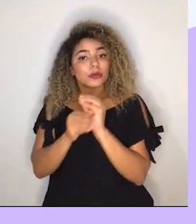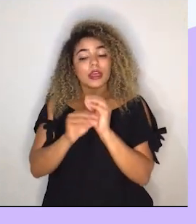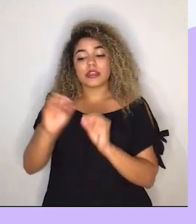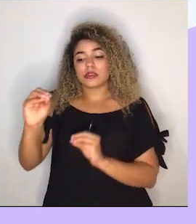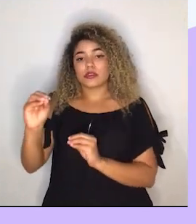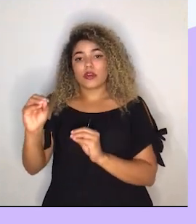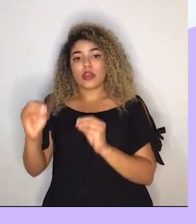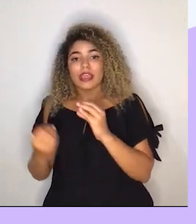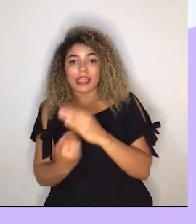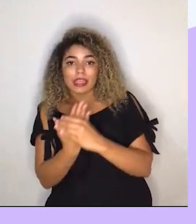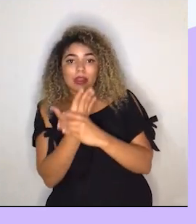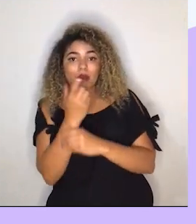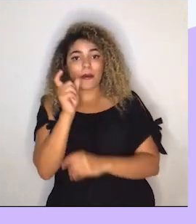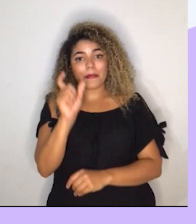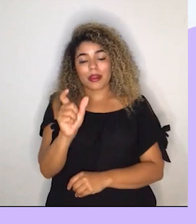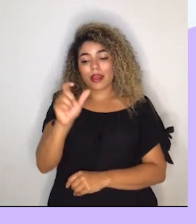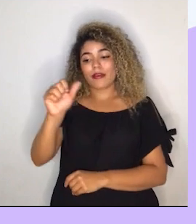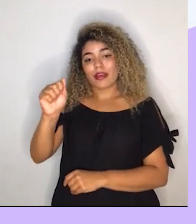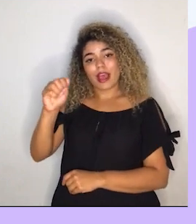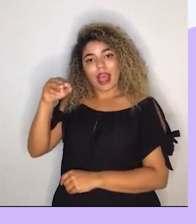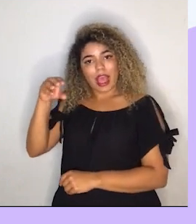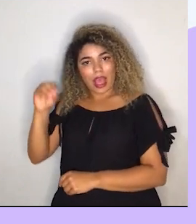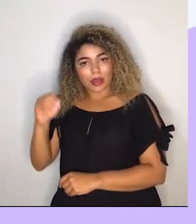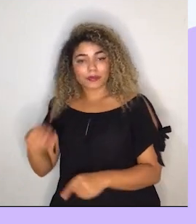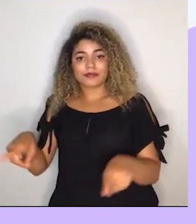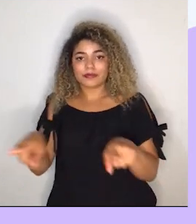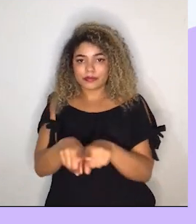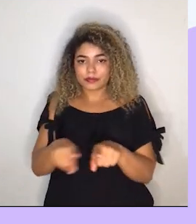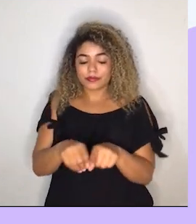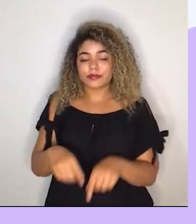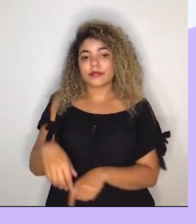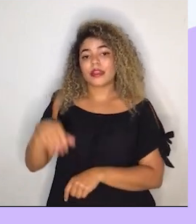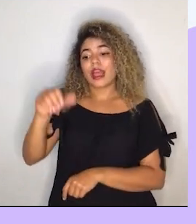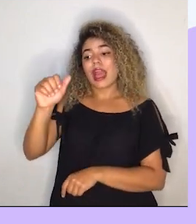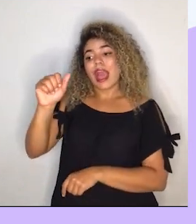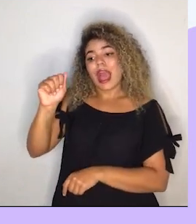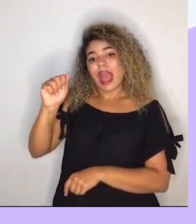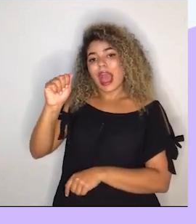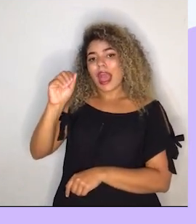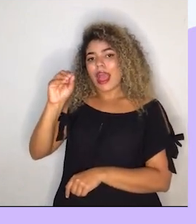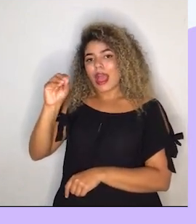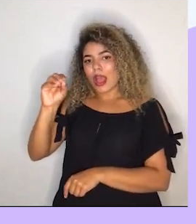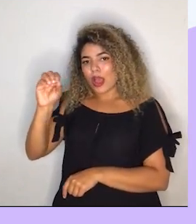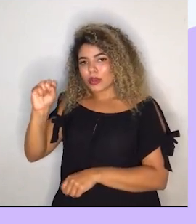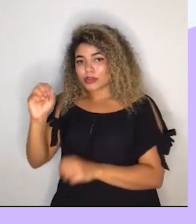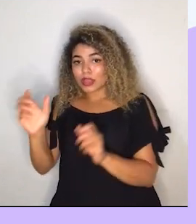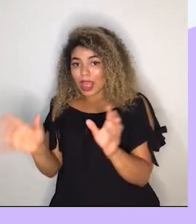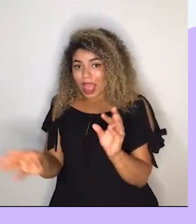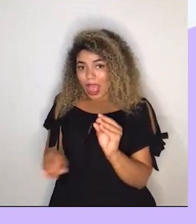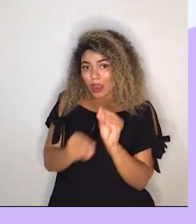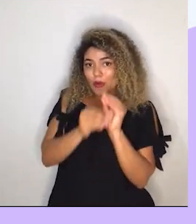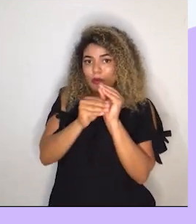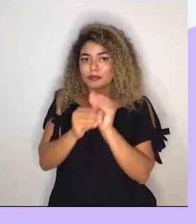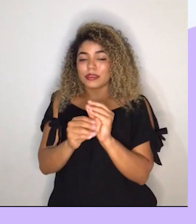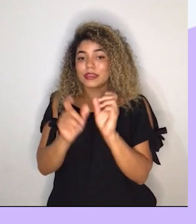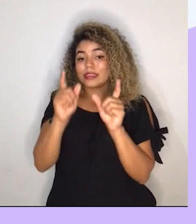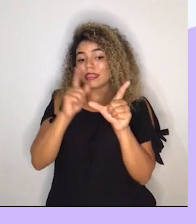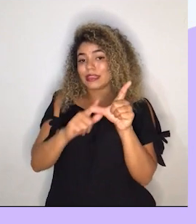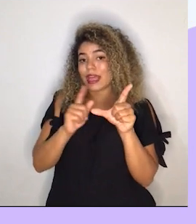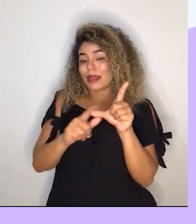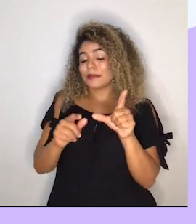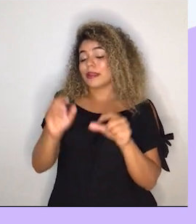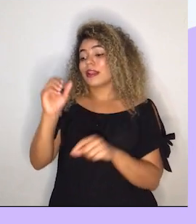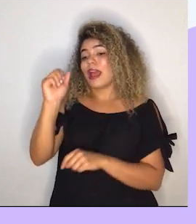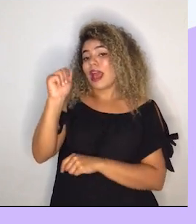o, que formou essa preposição. Temos também aos, que é a junção, a combinação